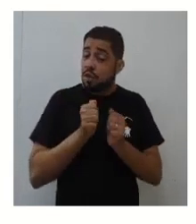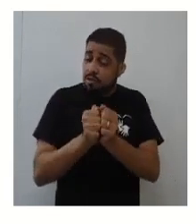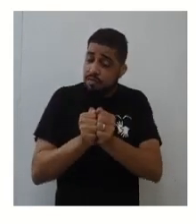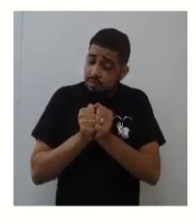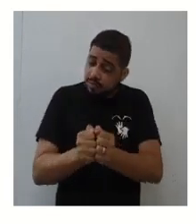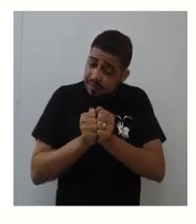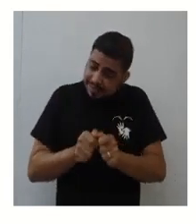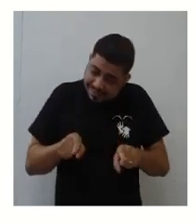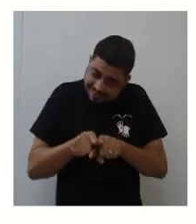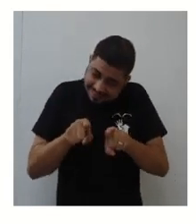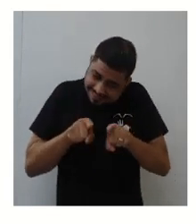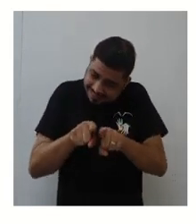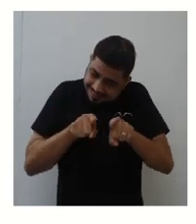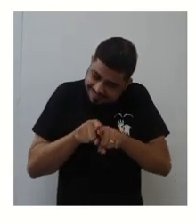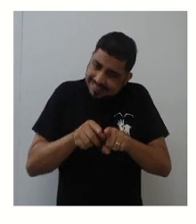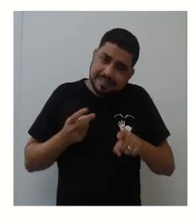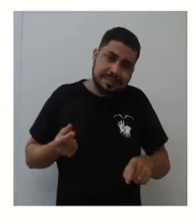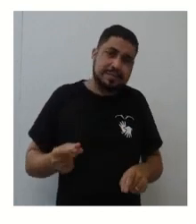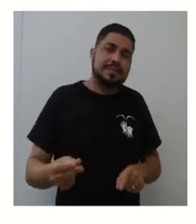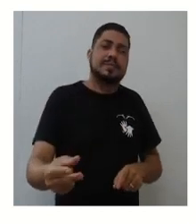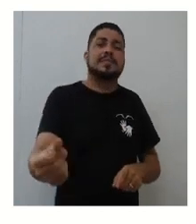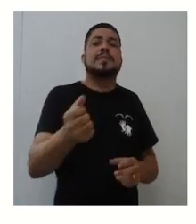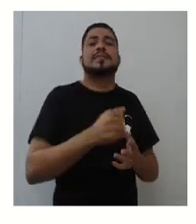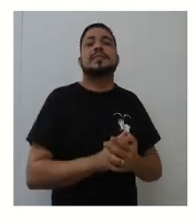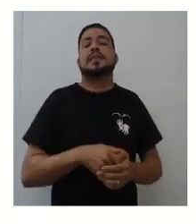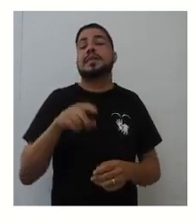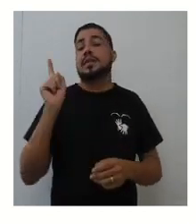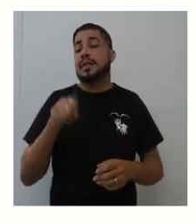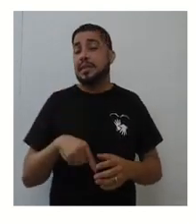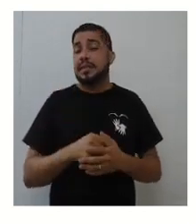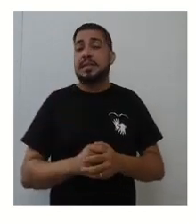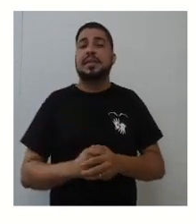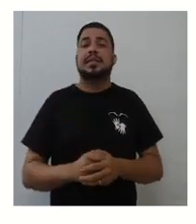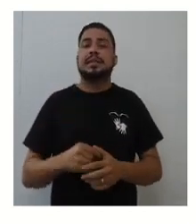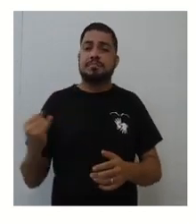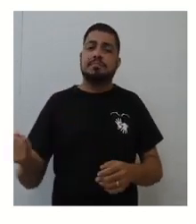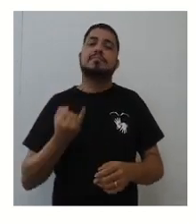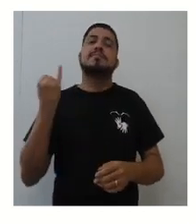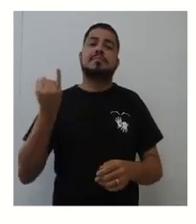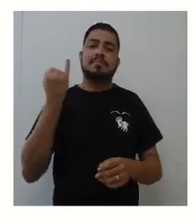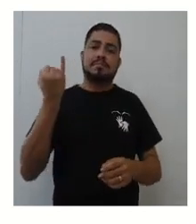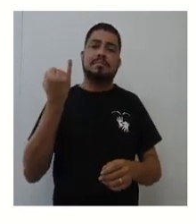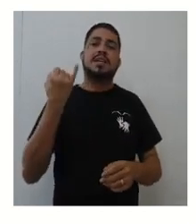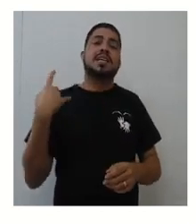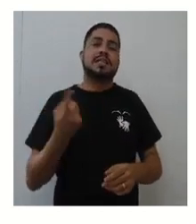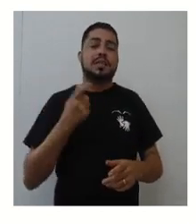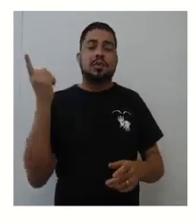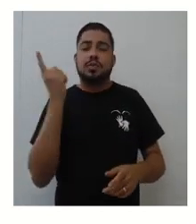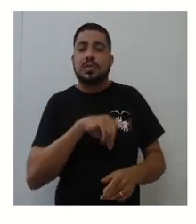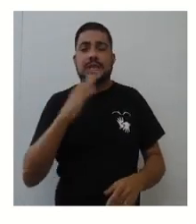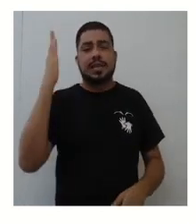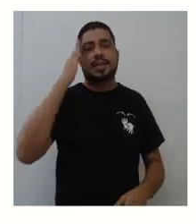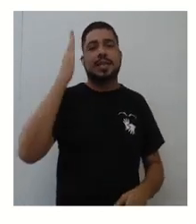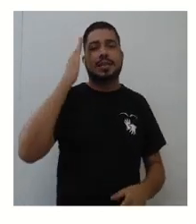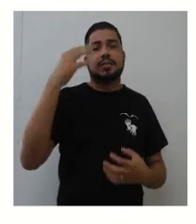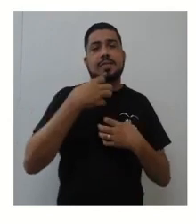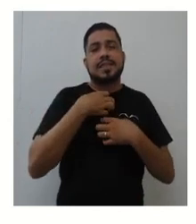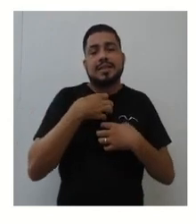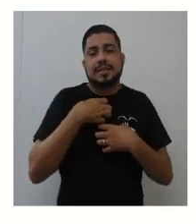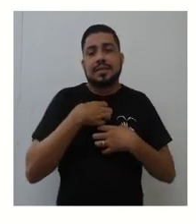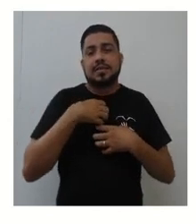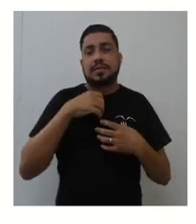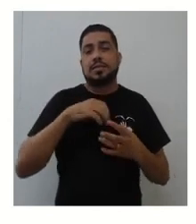companheiras eternas, certo? São essenciais para que a gente consiga entender o sentido global do